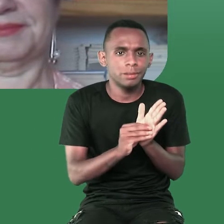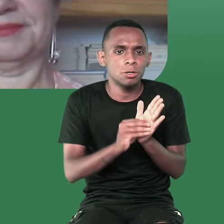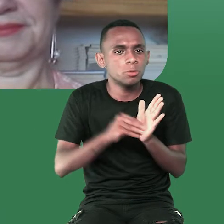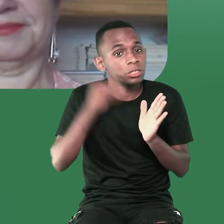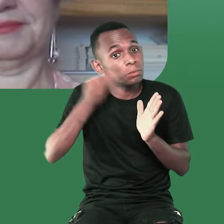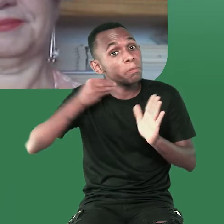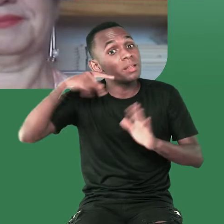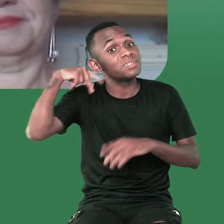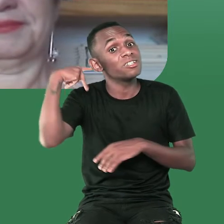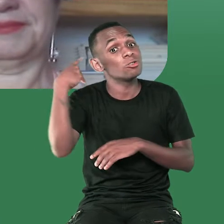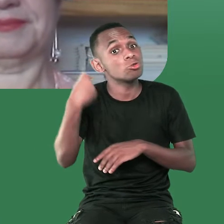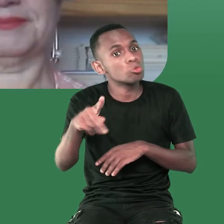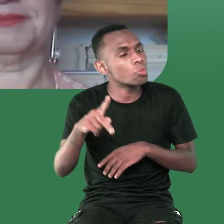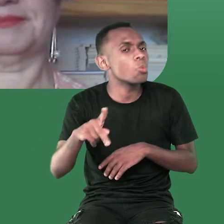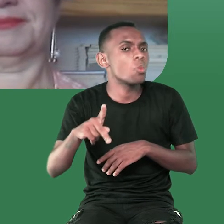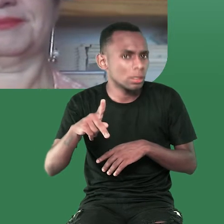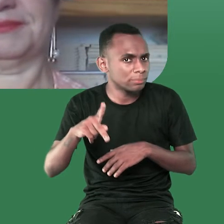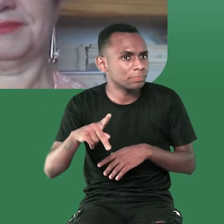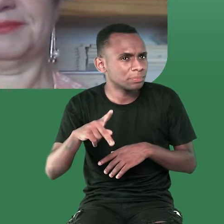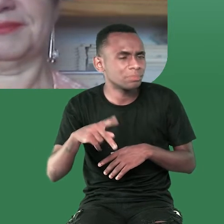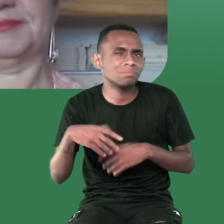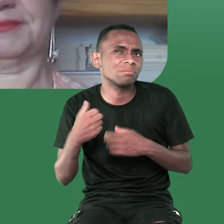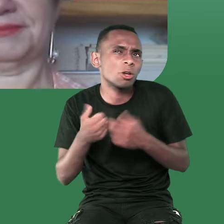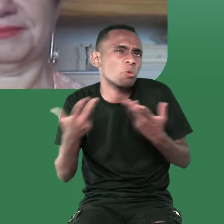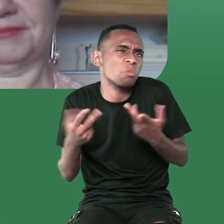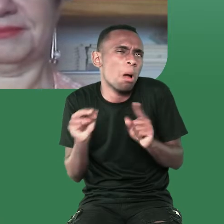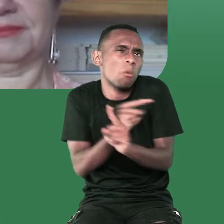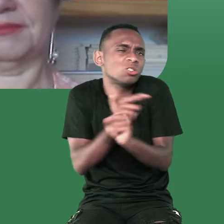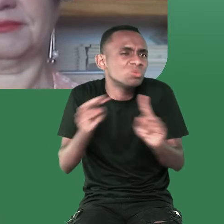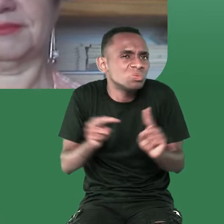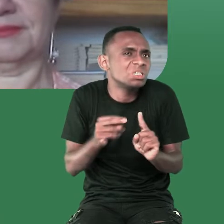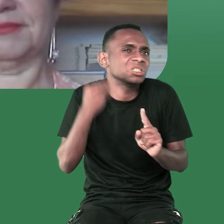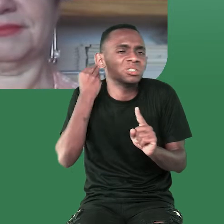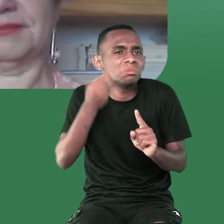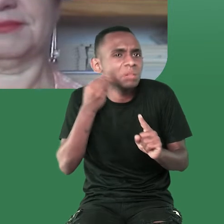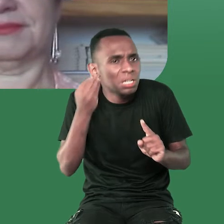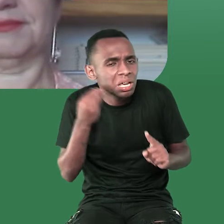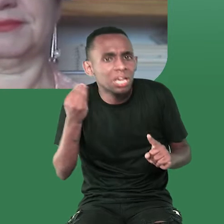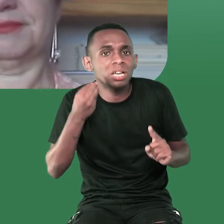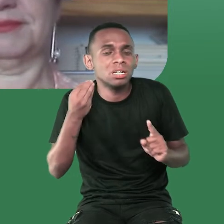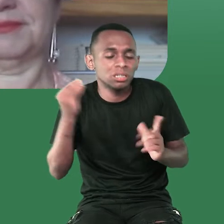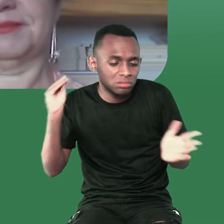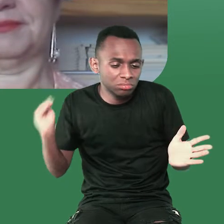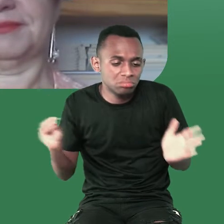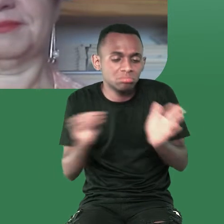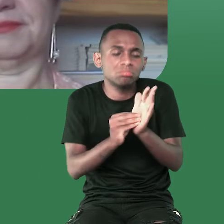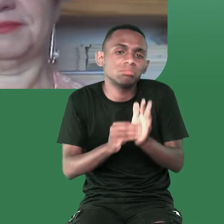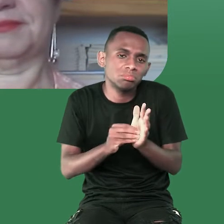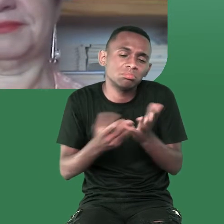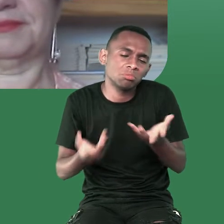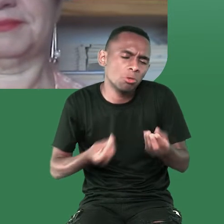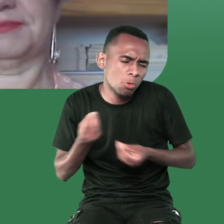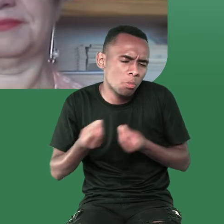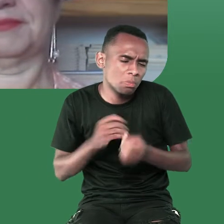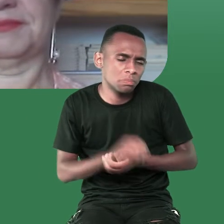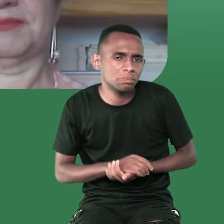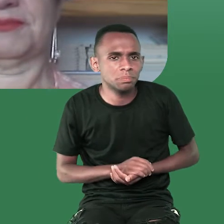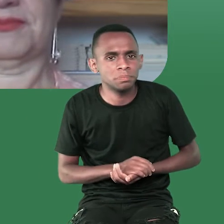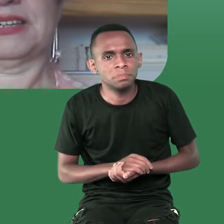obra? Algum, alguma visão sua nessa questão na hora de abordar o feminino?